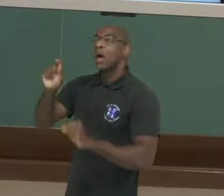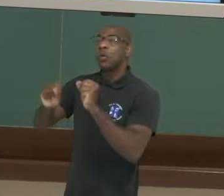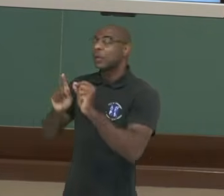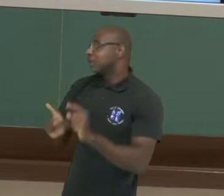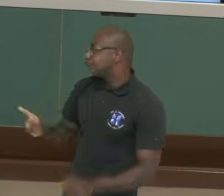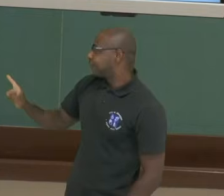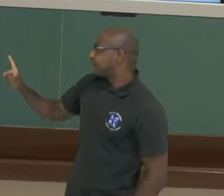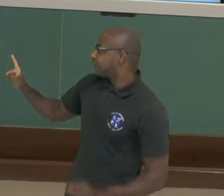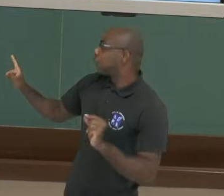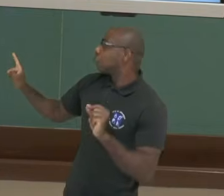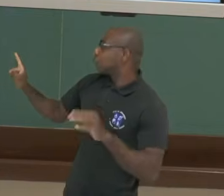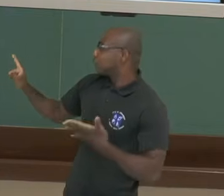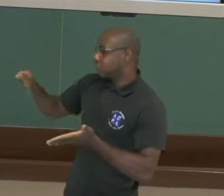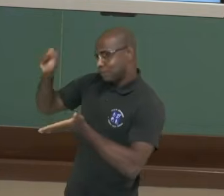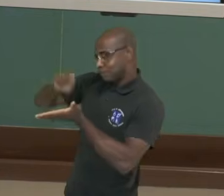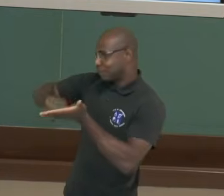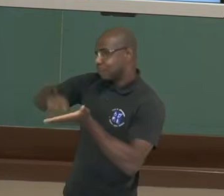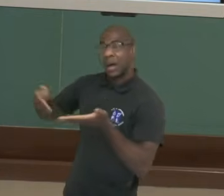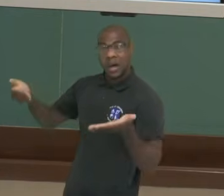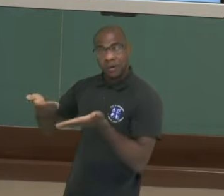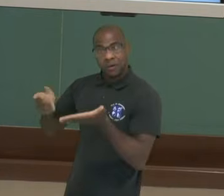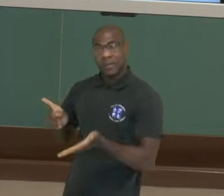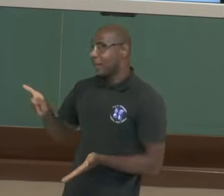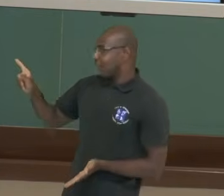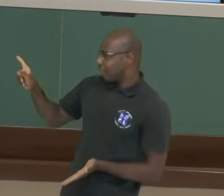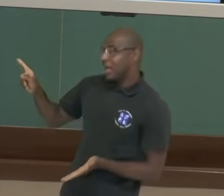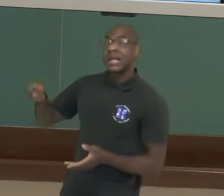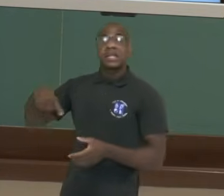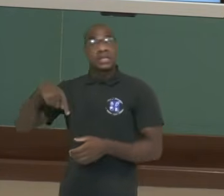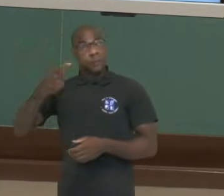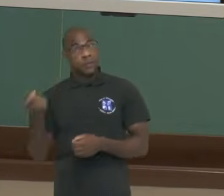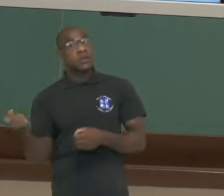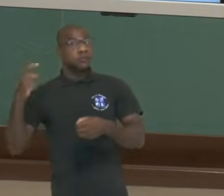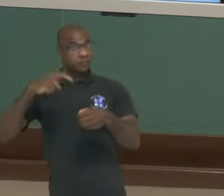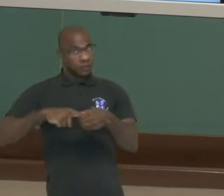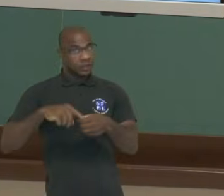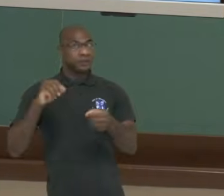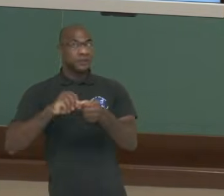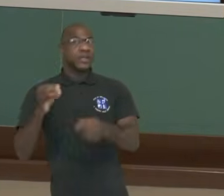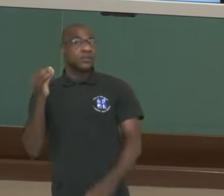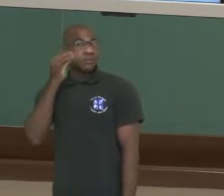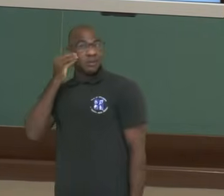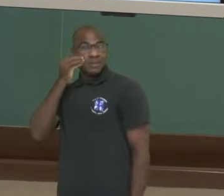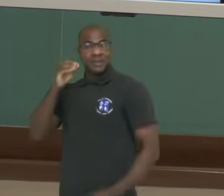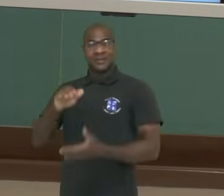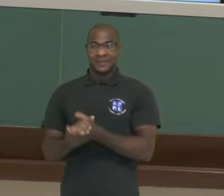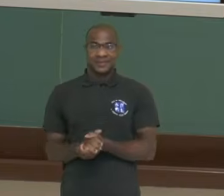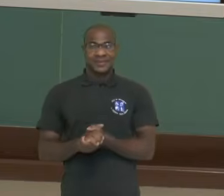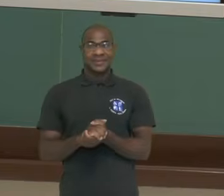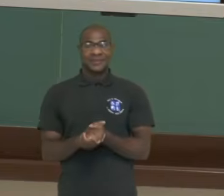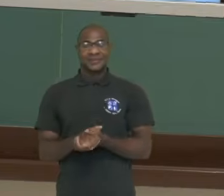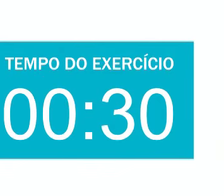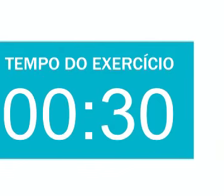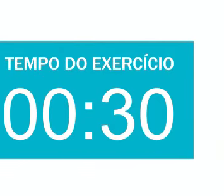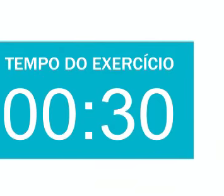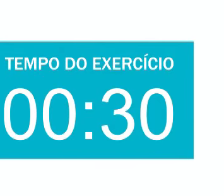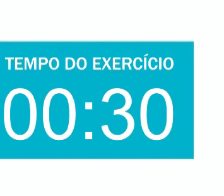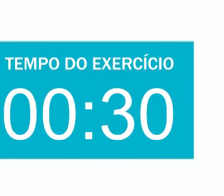será o procedimento. E a gente volta daqui a pouquinho, então, para fazer esse experimento, ok? Até já, a gente se encontra.